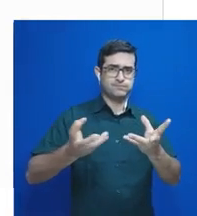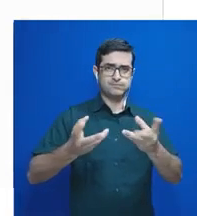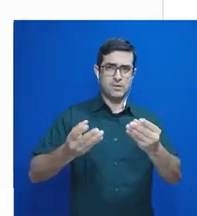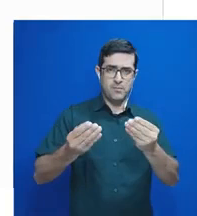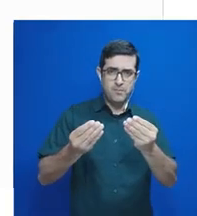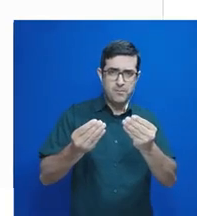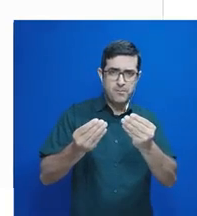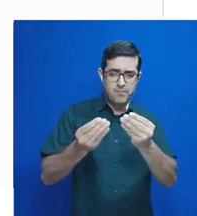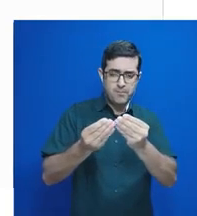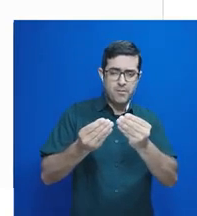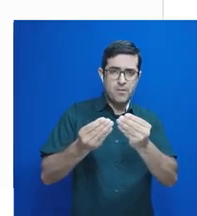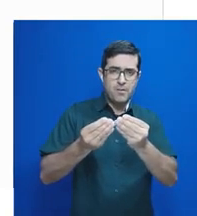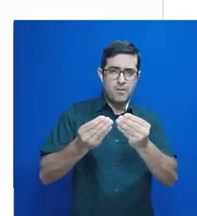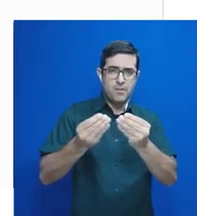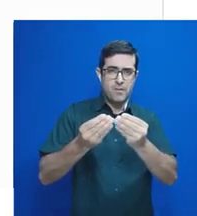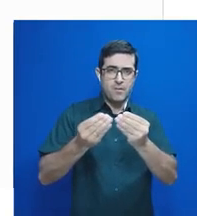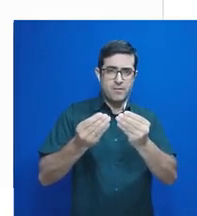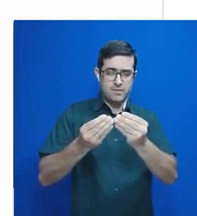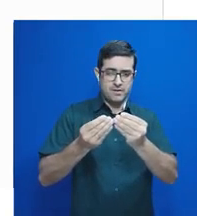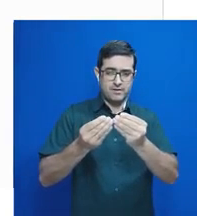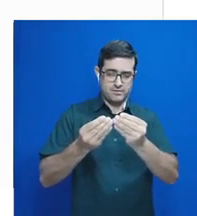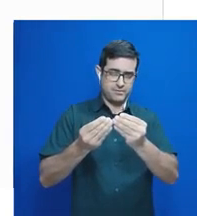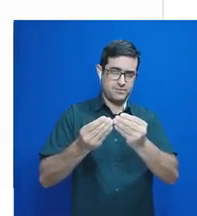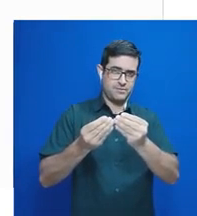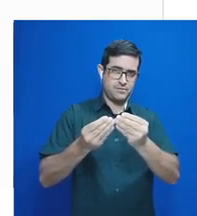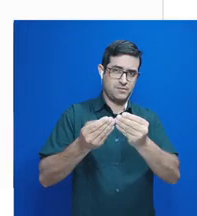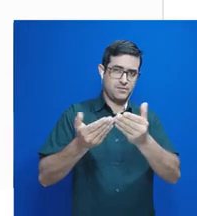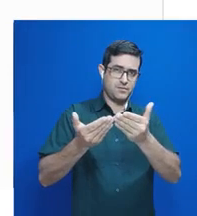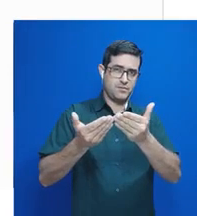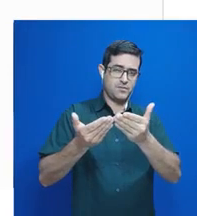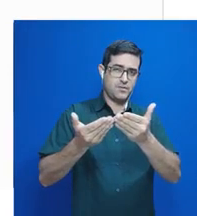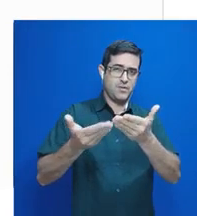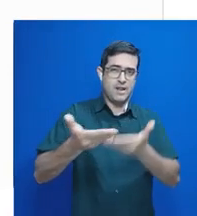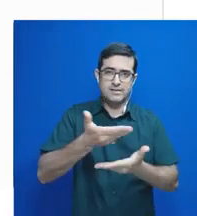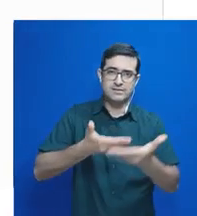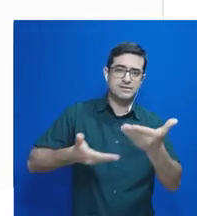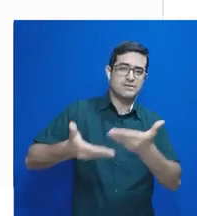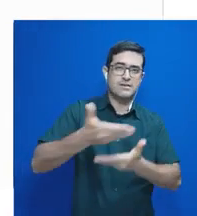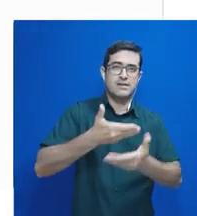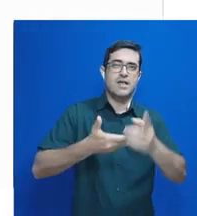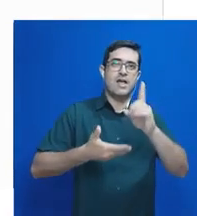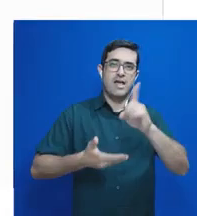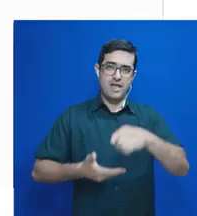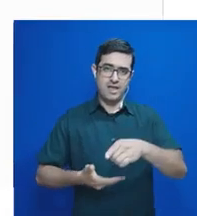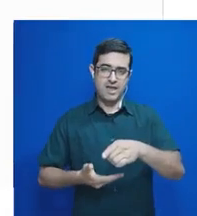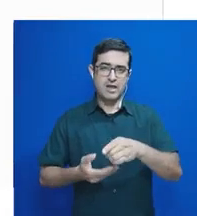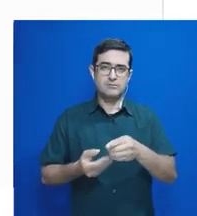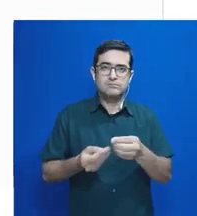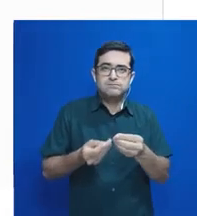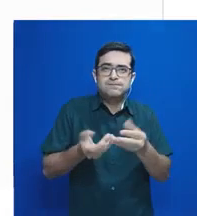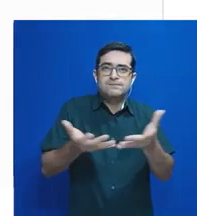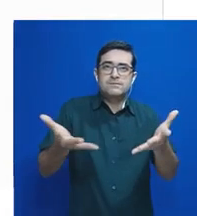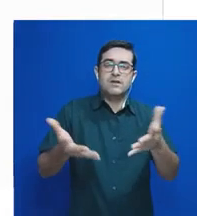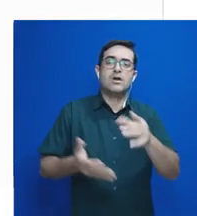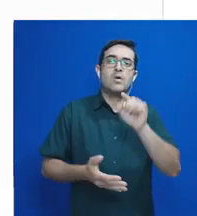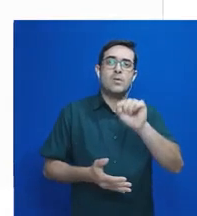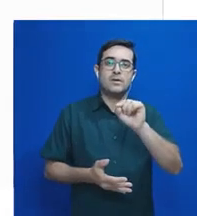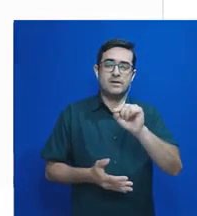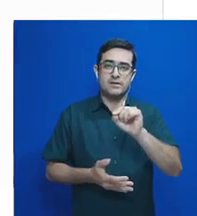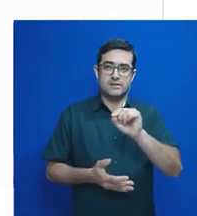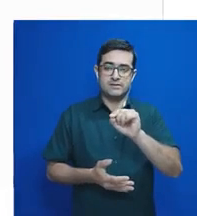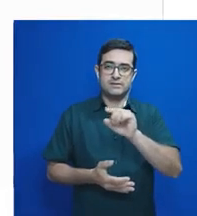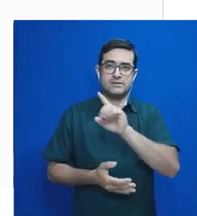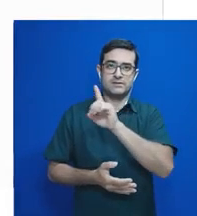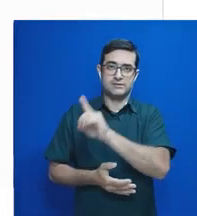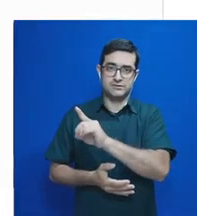metano, tá, é do tipo dispersões, ou seja, dipolo induzido, dipolo induzido. Ela